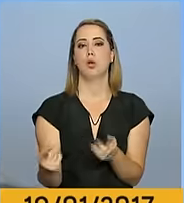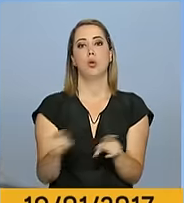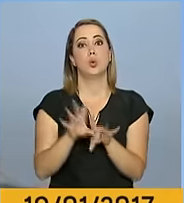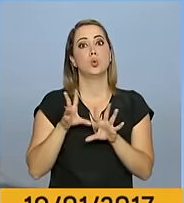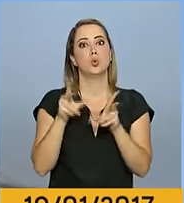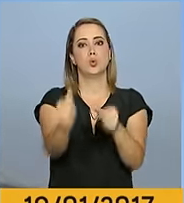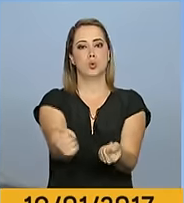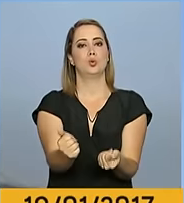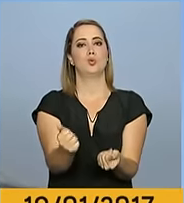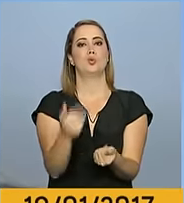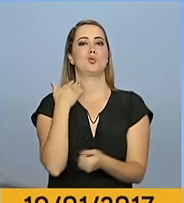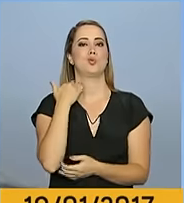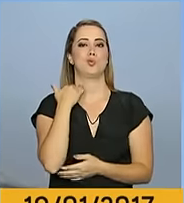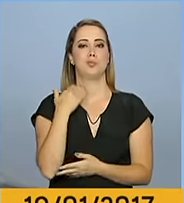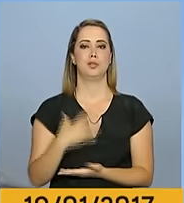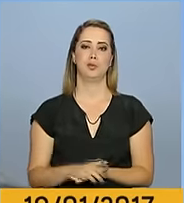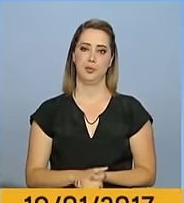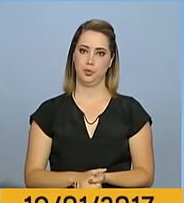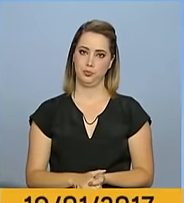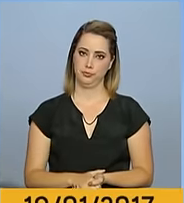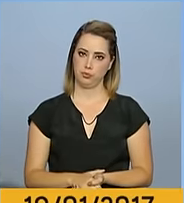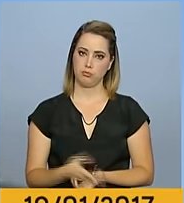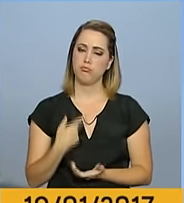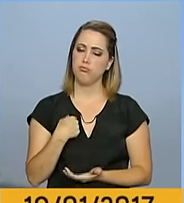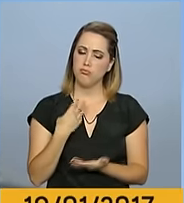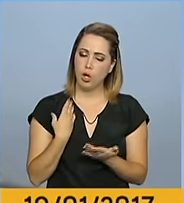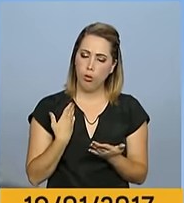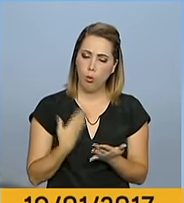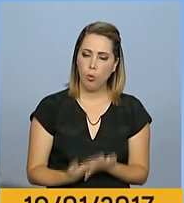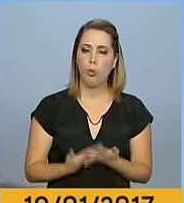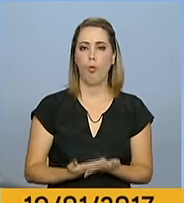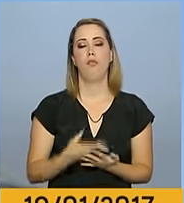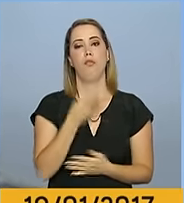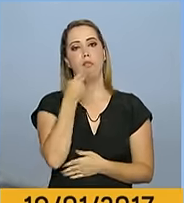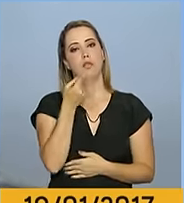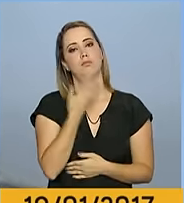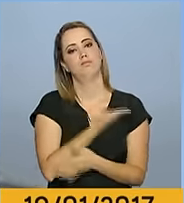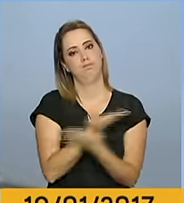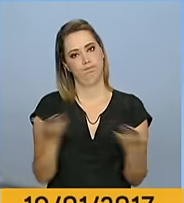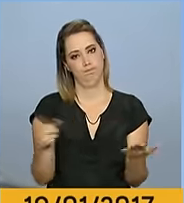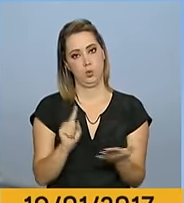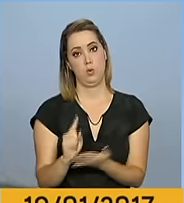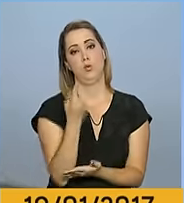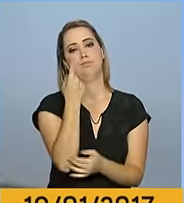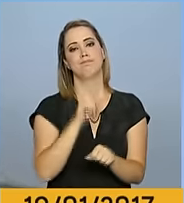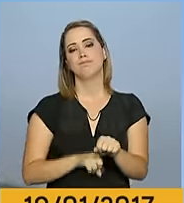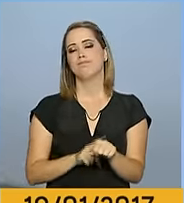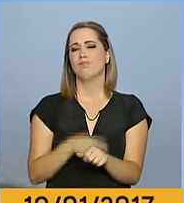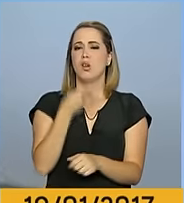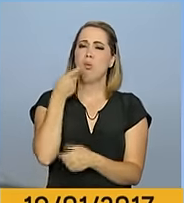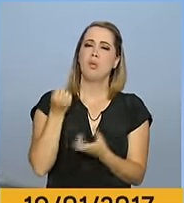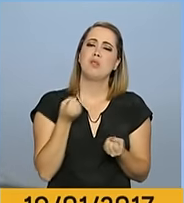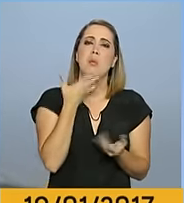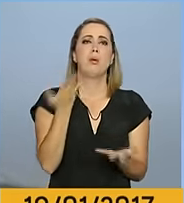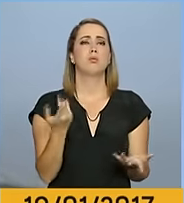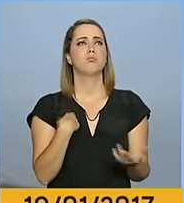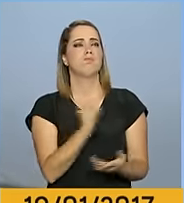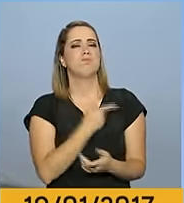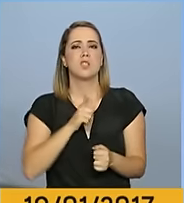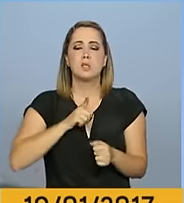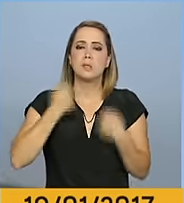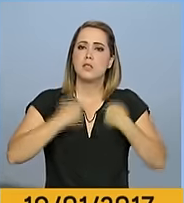dos vários bancos, né? E confesso a vocês que, no primeiro momento, eu disse: bom, nós temos que ter